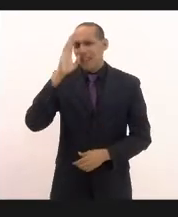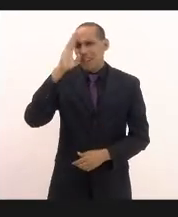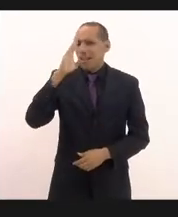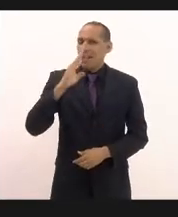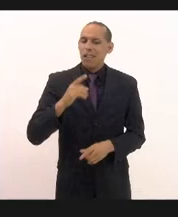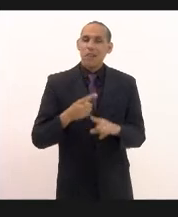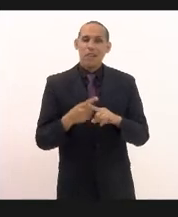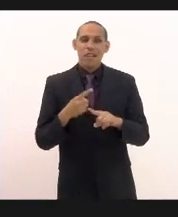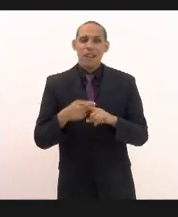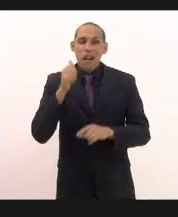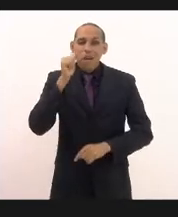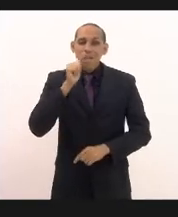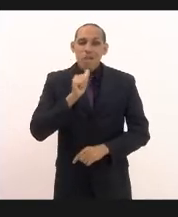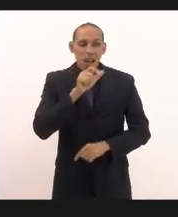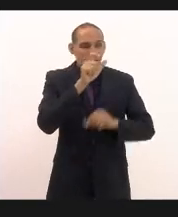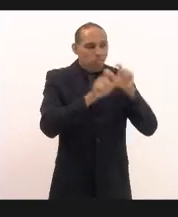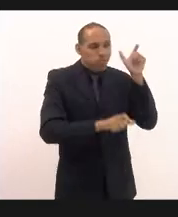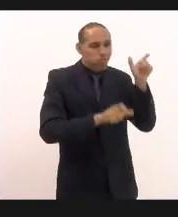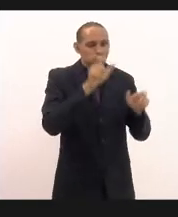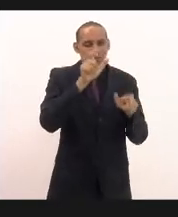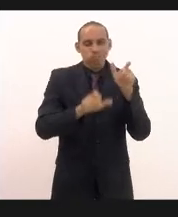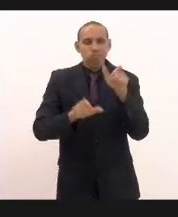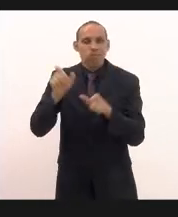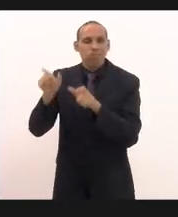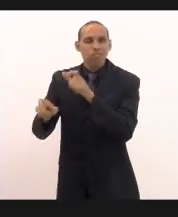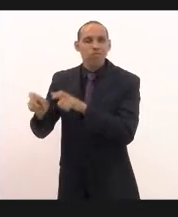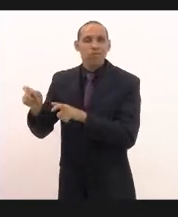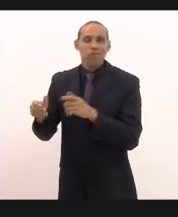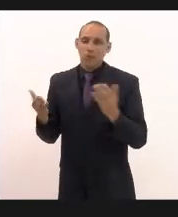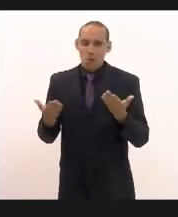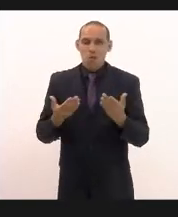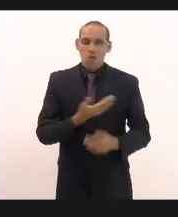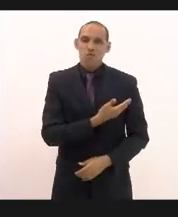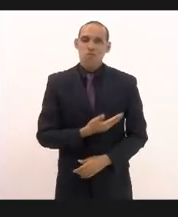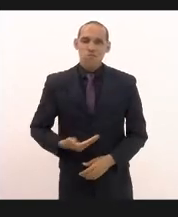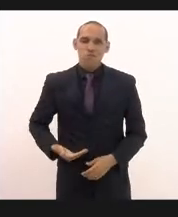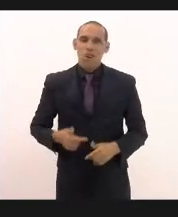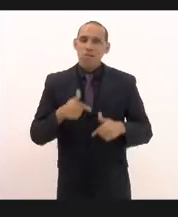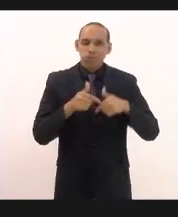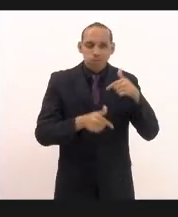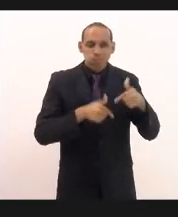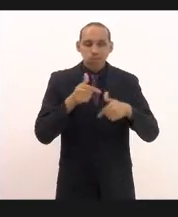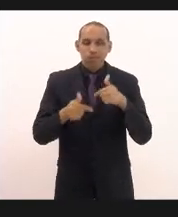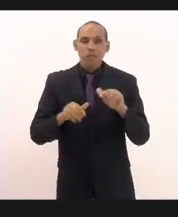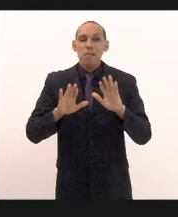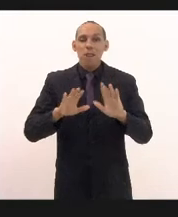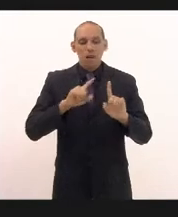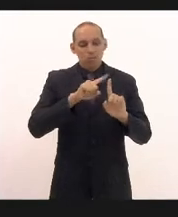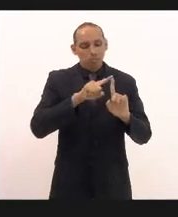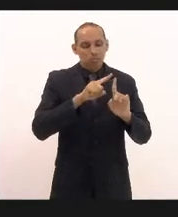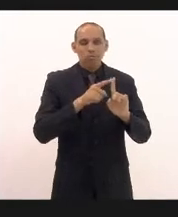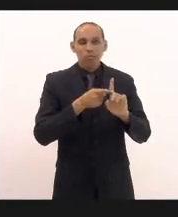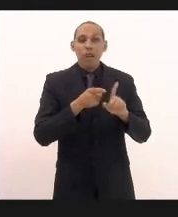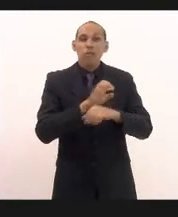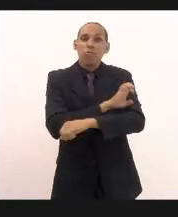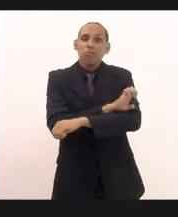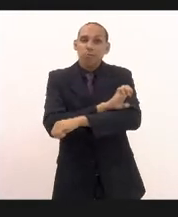Principalmente porque as mulheres, né, que estão, servidoras que estão em estágio